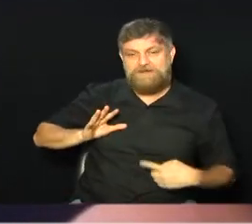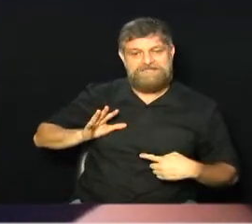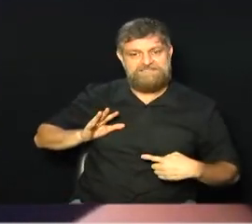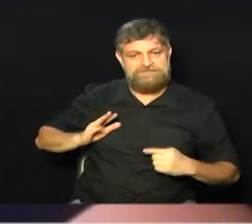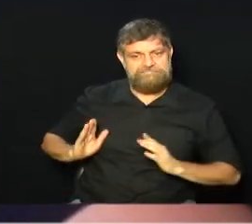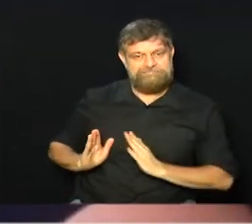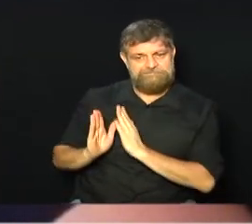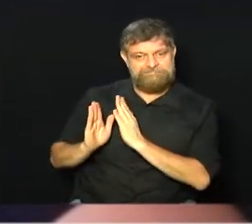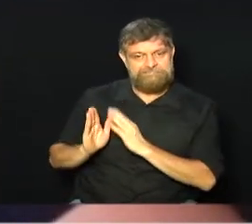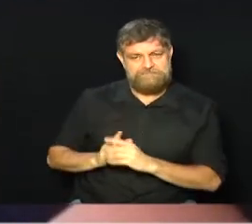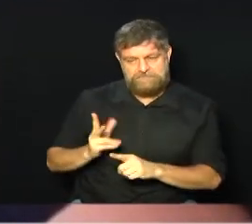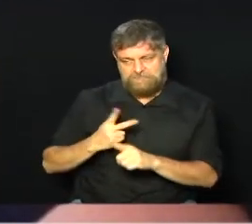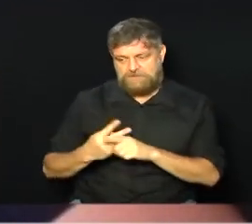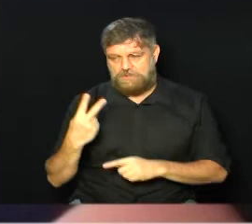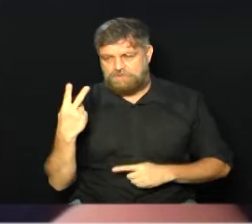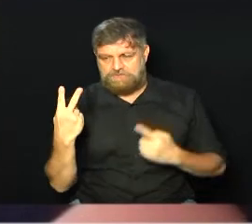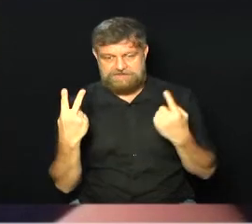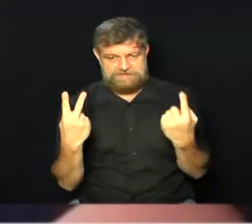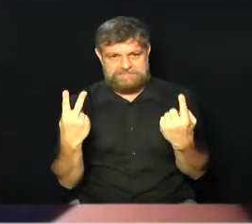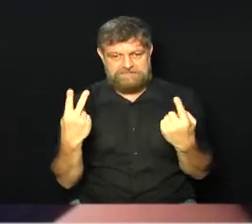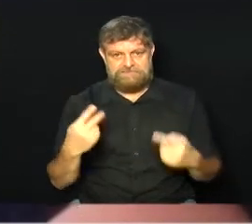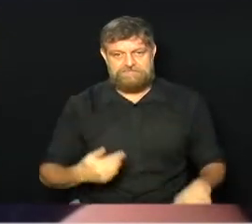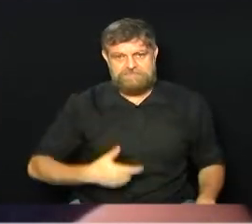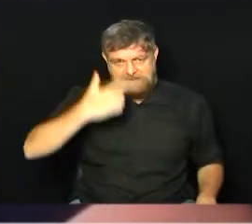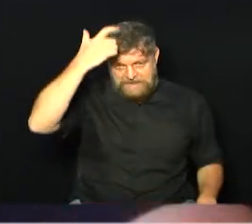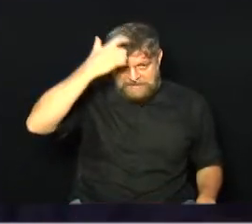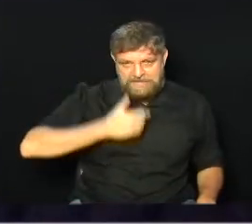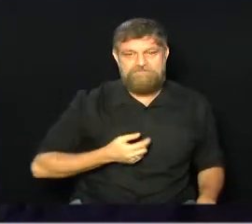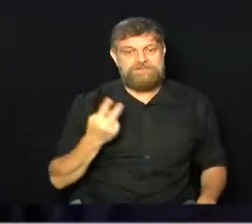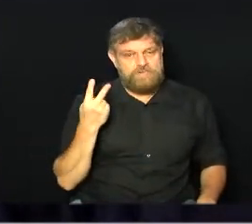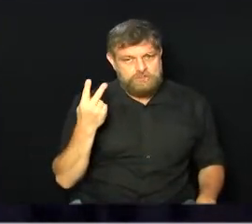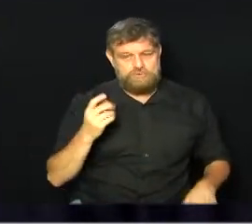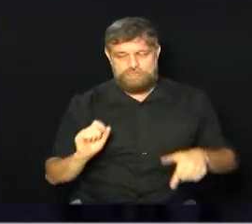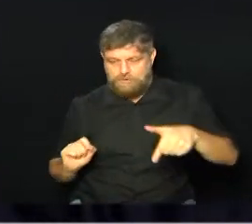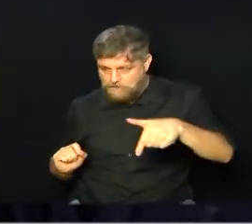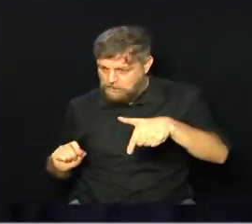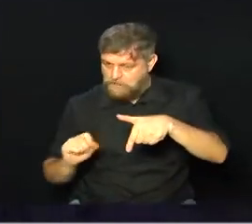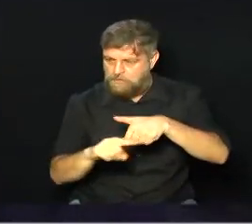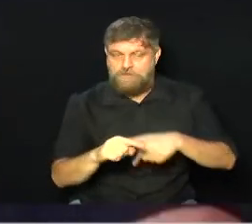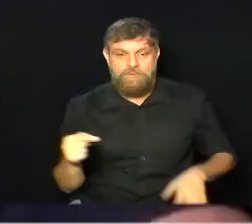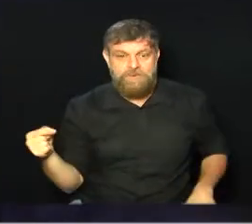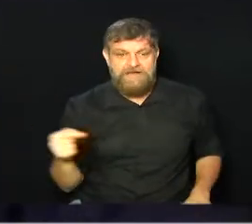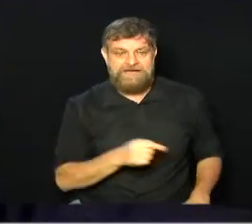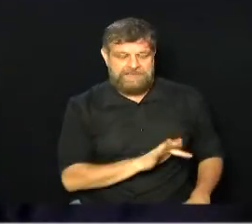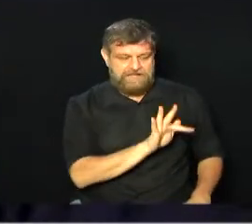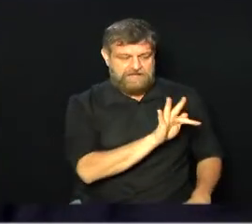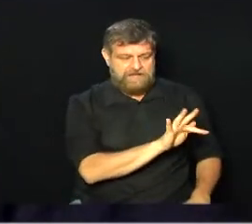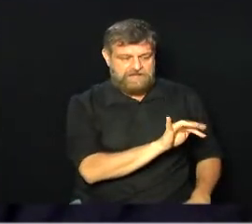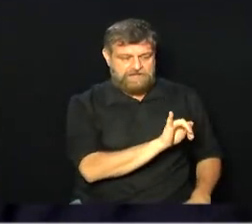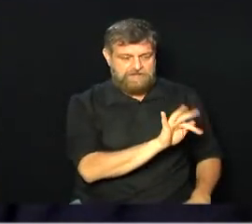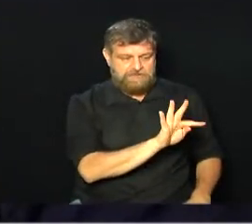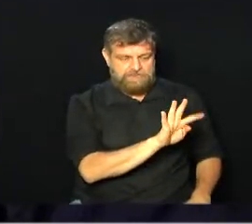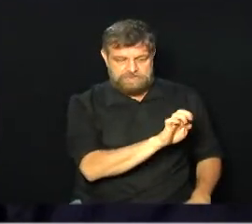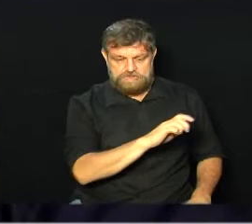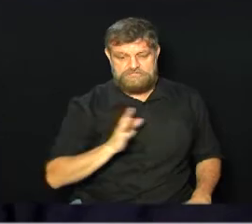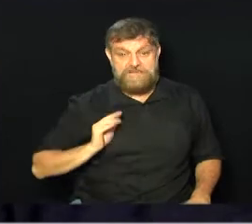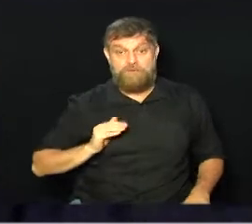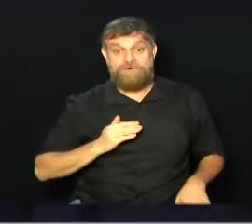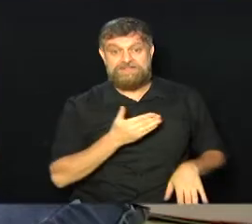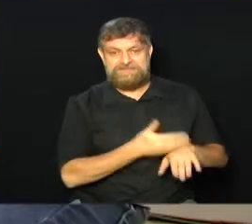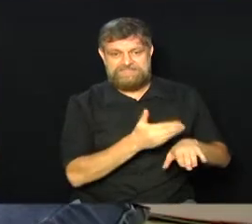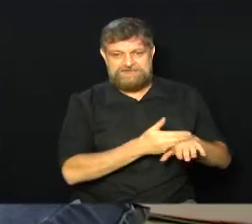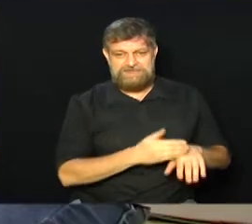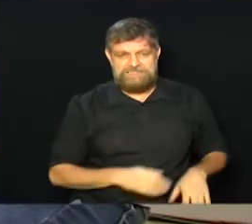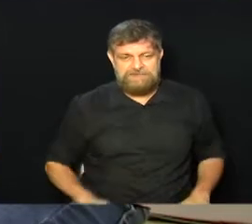a gente ganhou de 2-1 no Pacaembu com 2 gols meus. E o Tite era o treinador do Corinthians, inclusive. Foi um de pênalti que você fez,